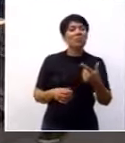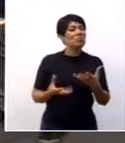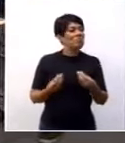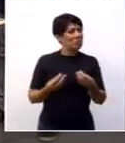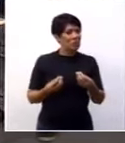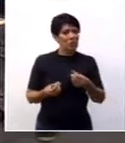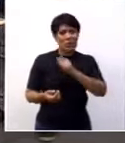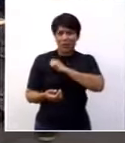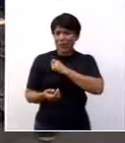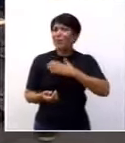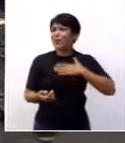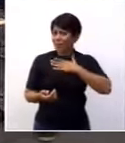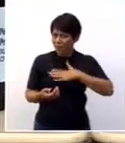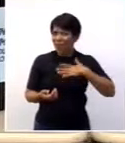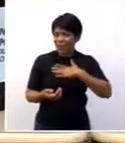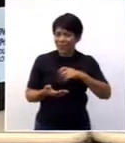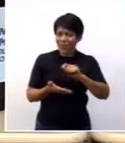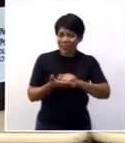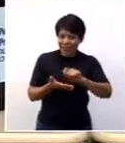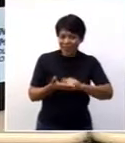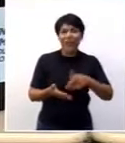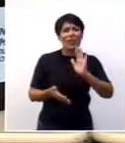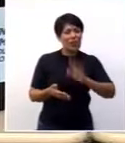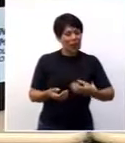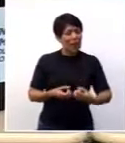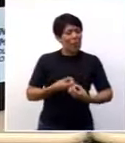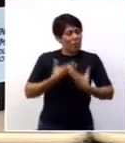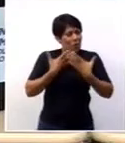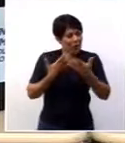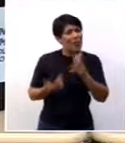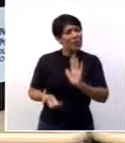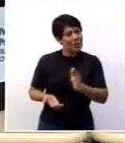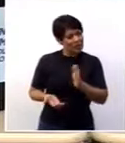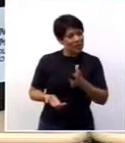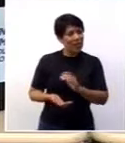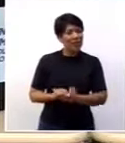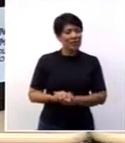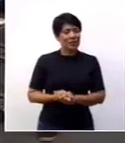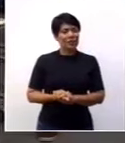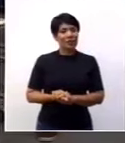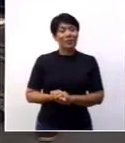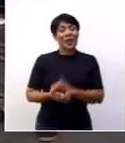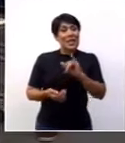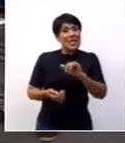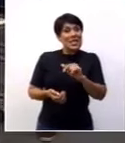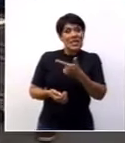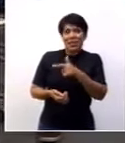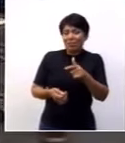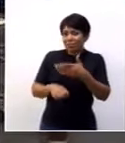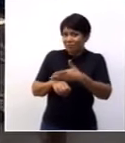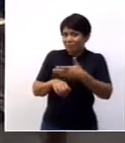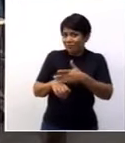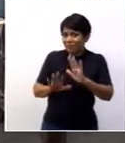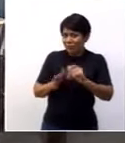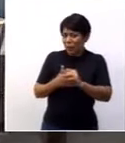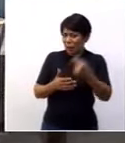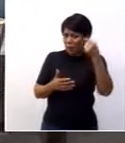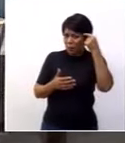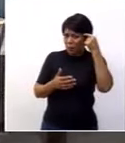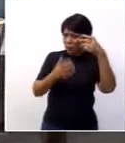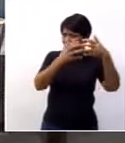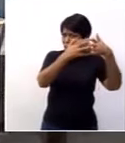Olha que maravilha, hein? Já escreveram poemas. Tá certo. Já escreveram poemas. Se alguém não fez ainda esse exercício de pensar sobre